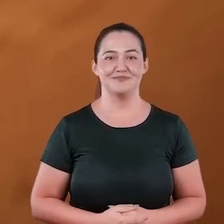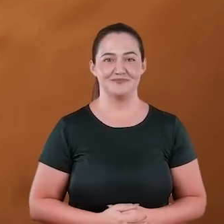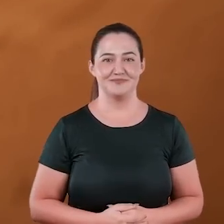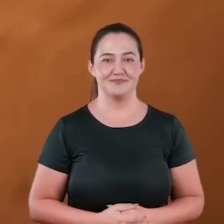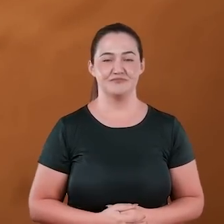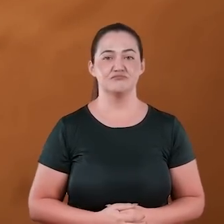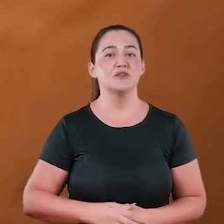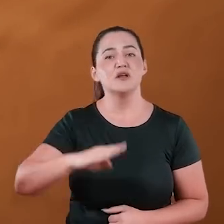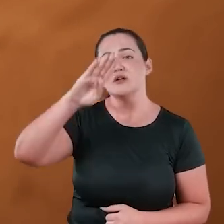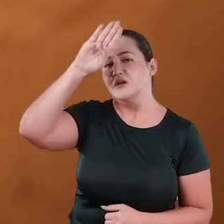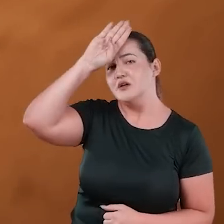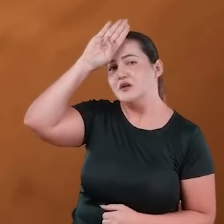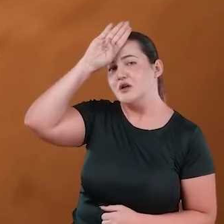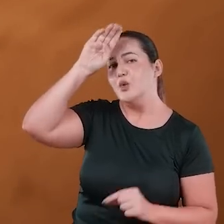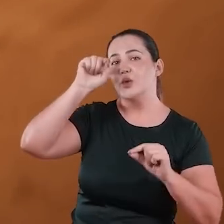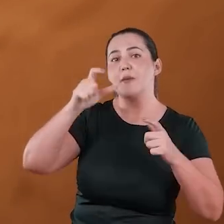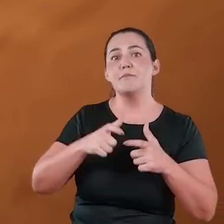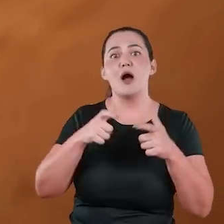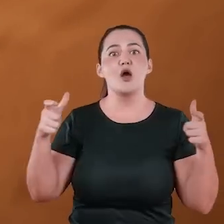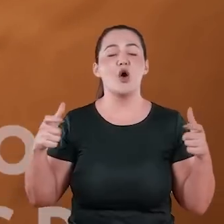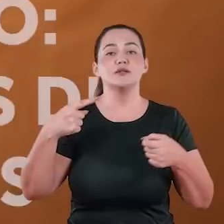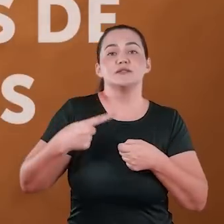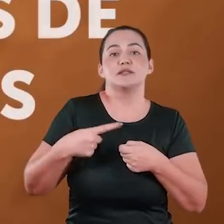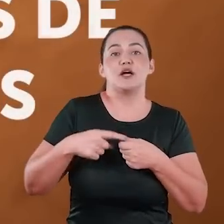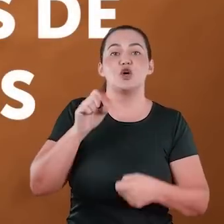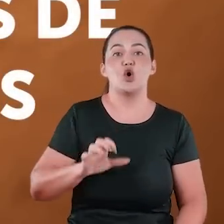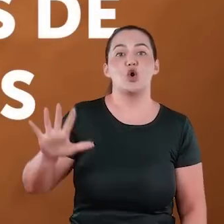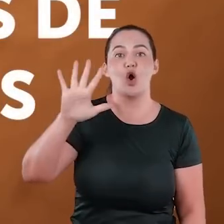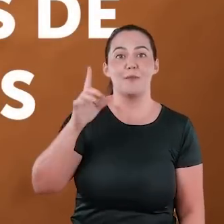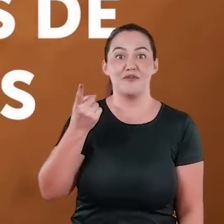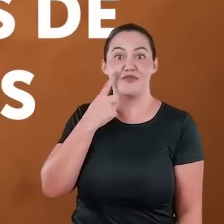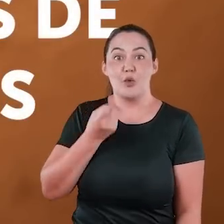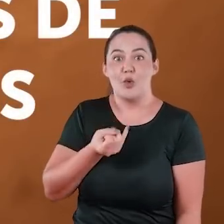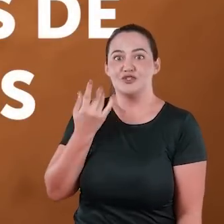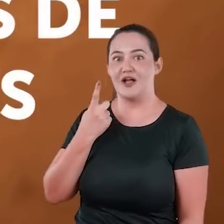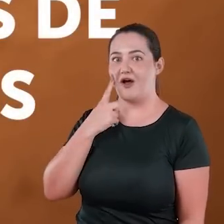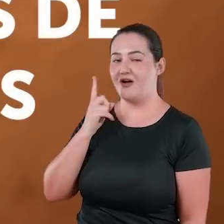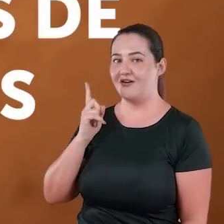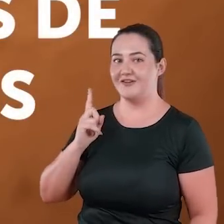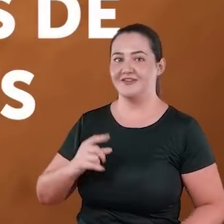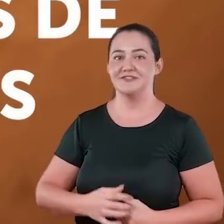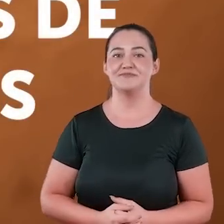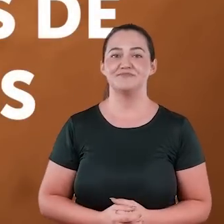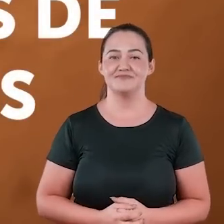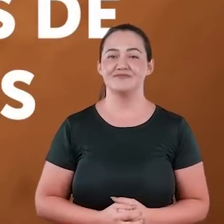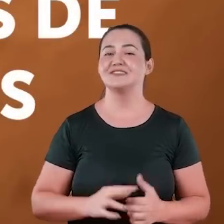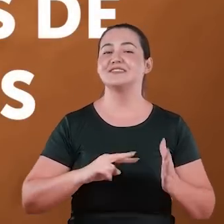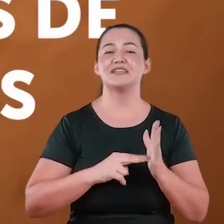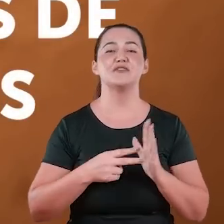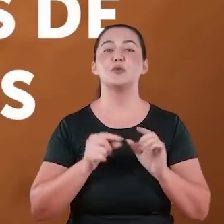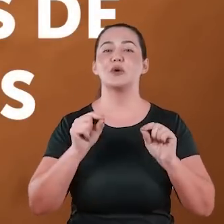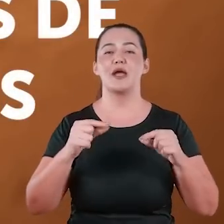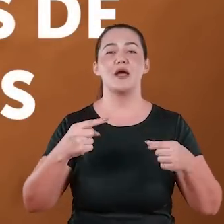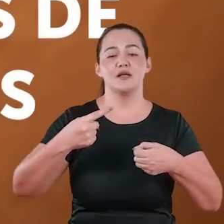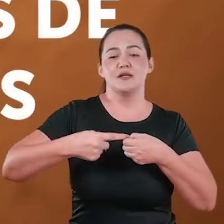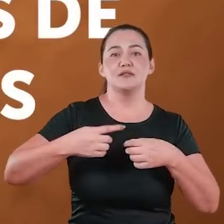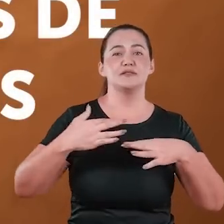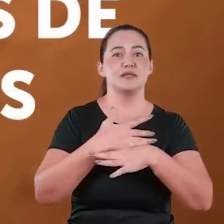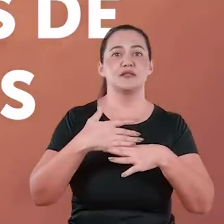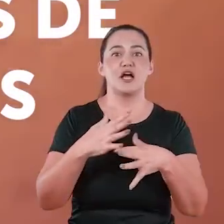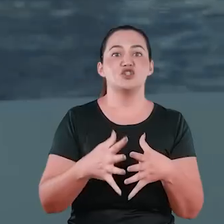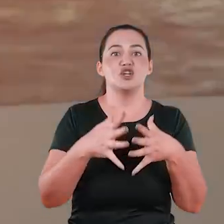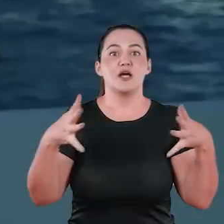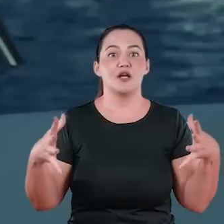É considerada a maior cidade da Europa, com mais de 15 milhões de habitantes. Isso significa que é uma cidade maior do que